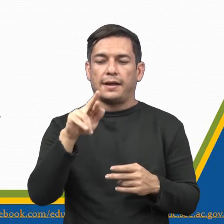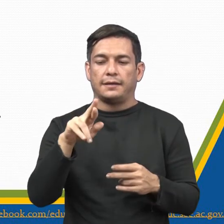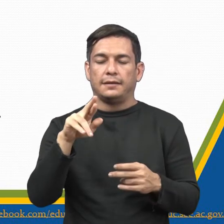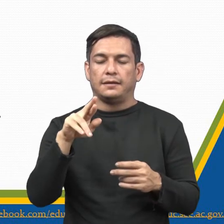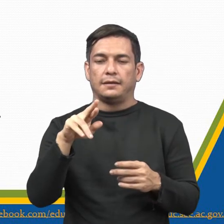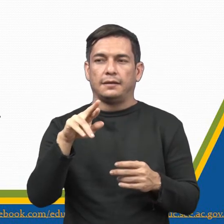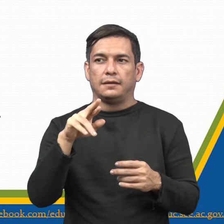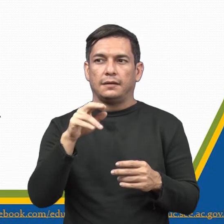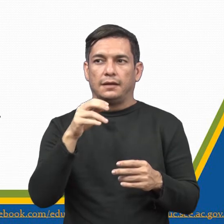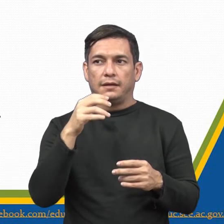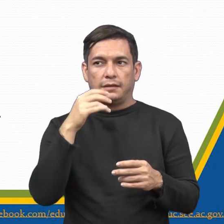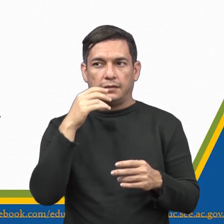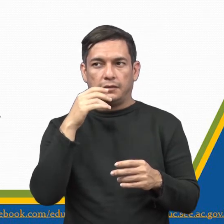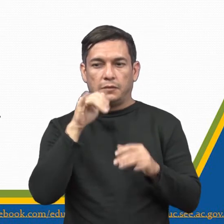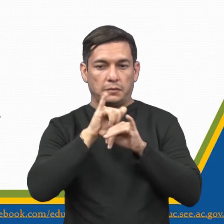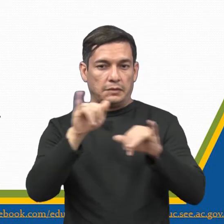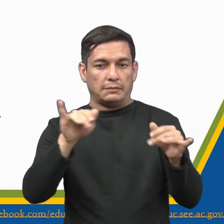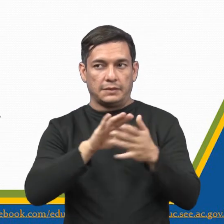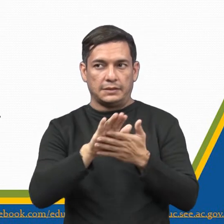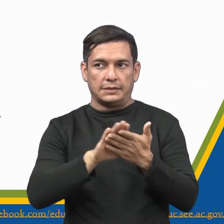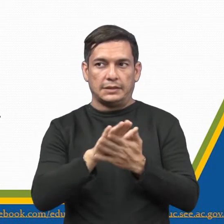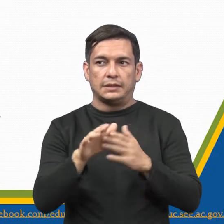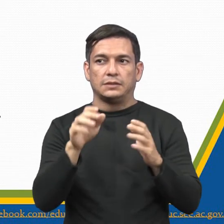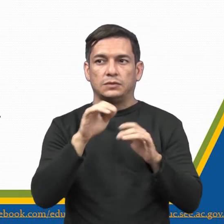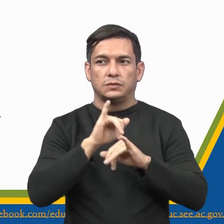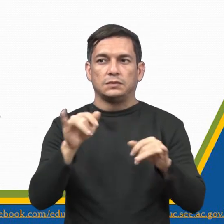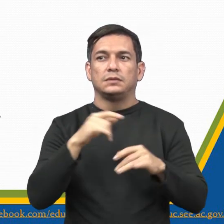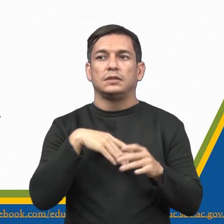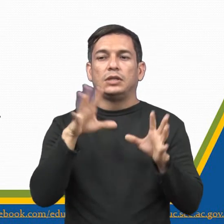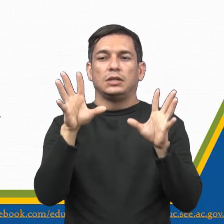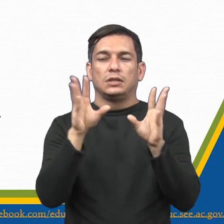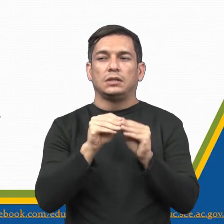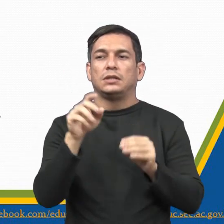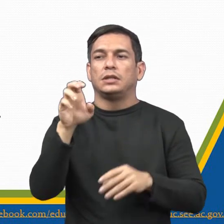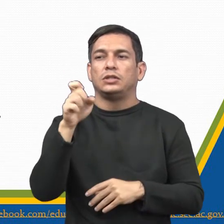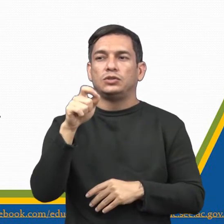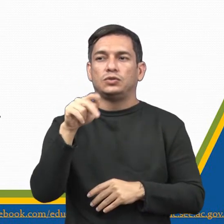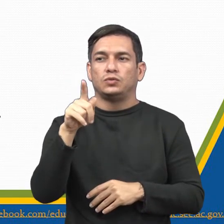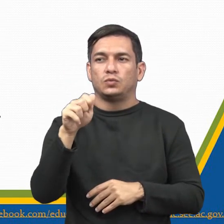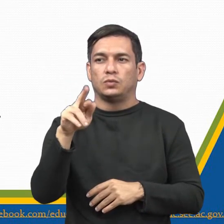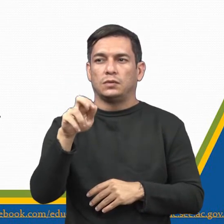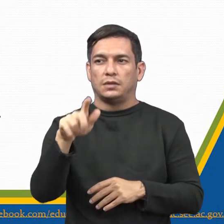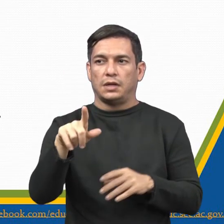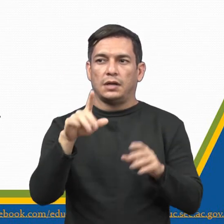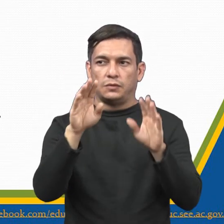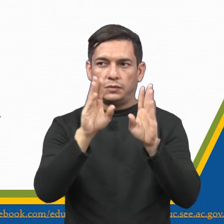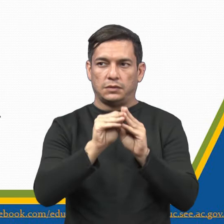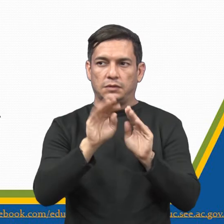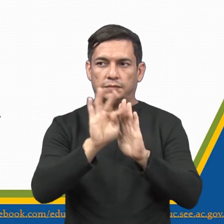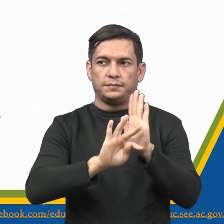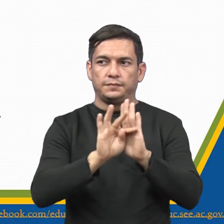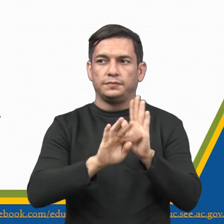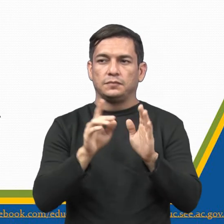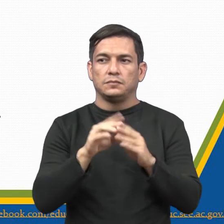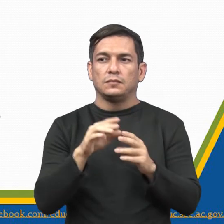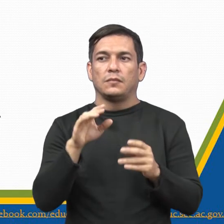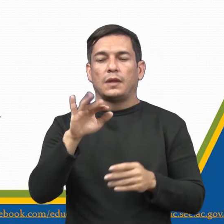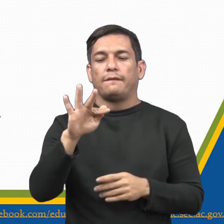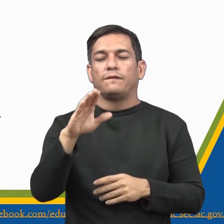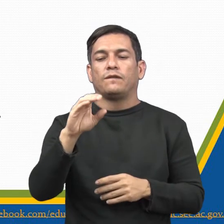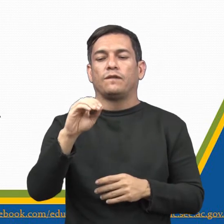uma matéria. Enxugar, tornar o texto mais objetivo, mais curto. Foca, é um